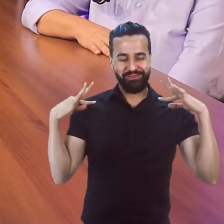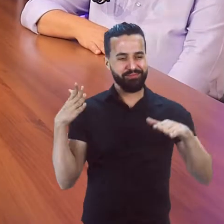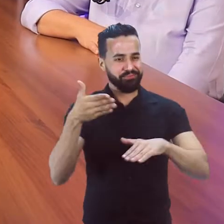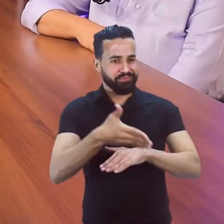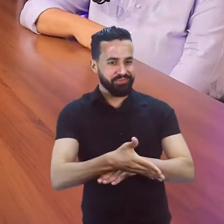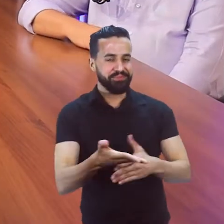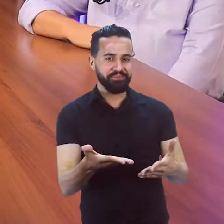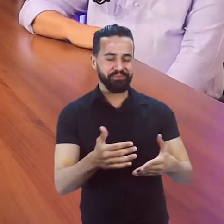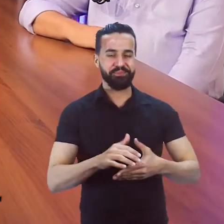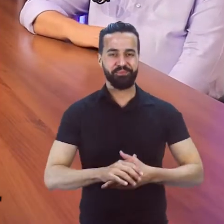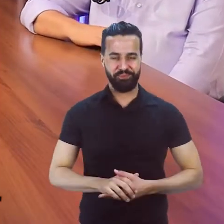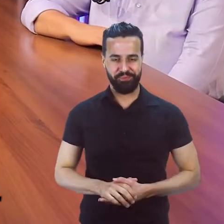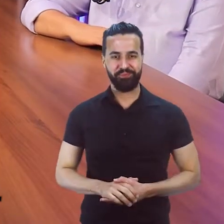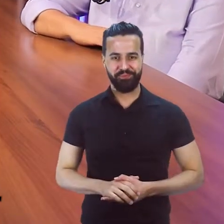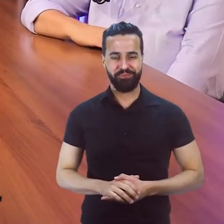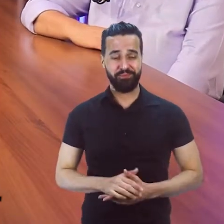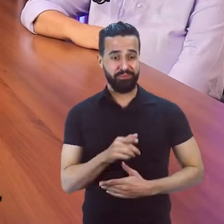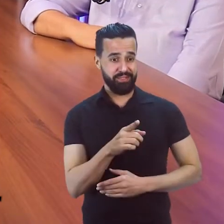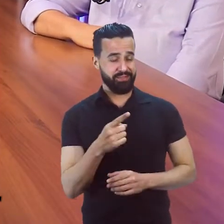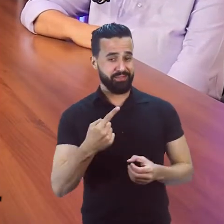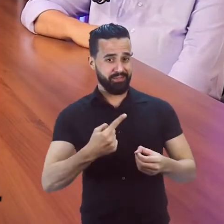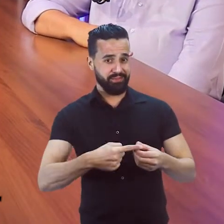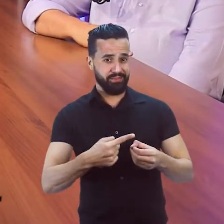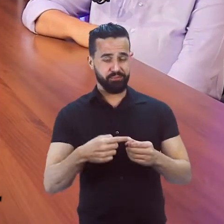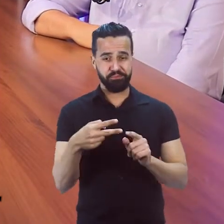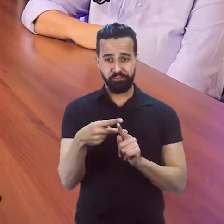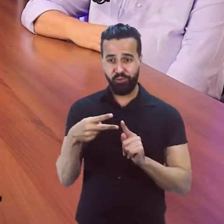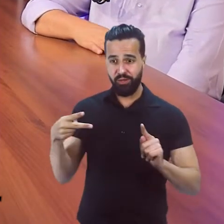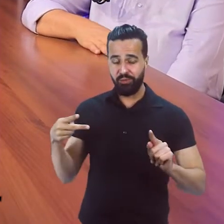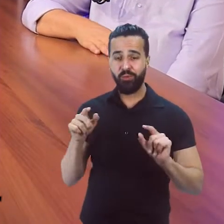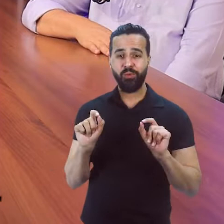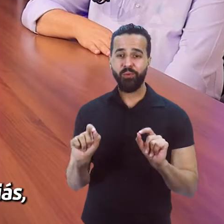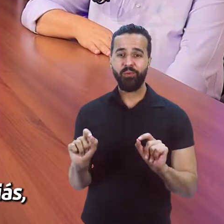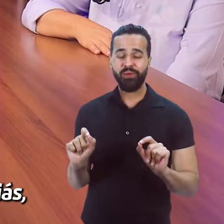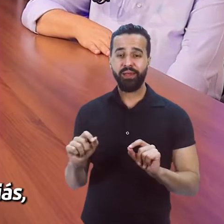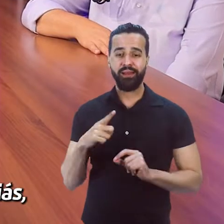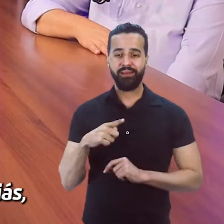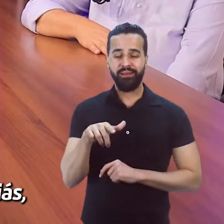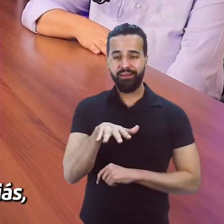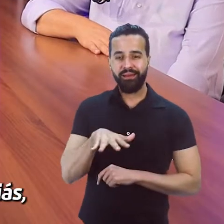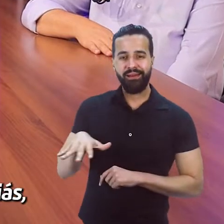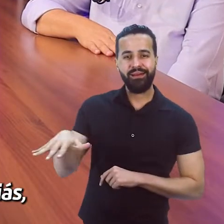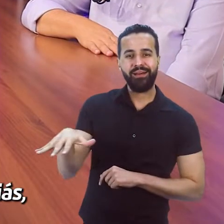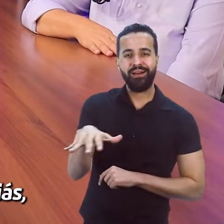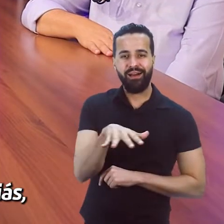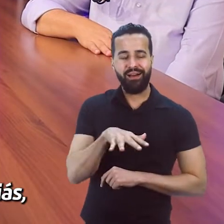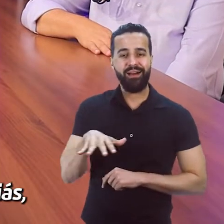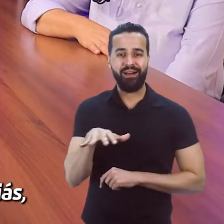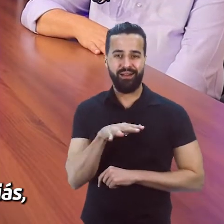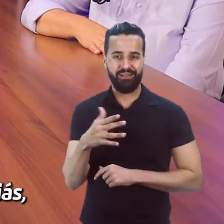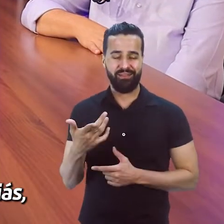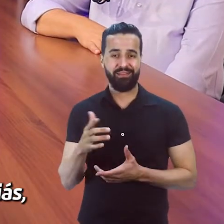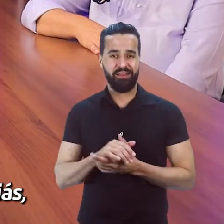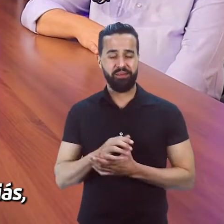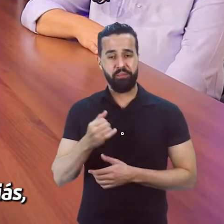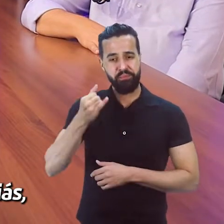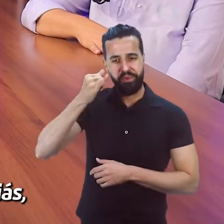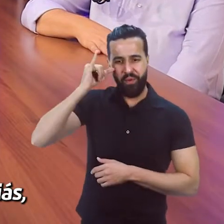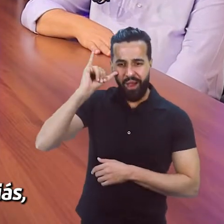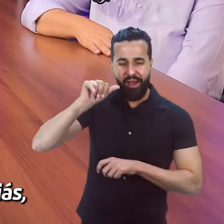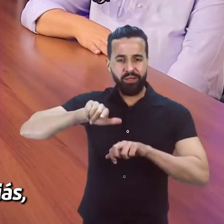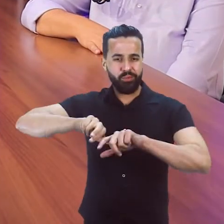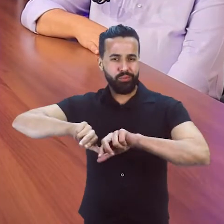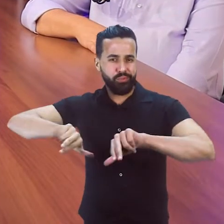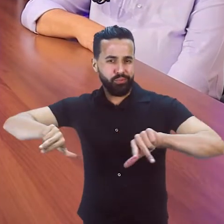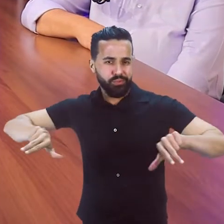rapaz, Porangatu, lá, na verdade, é movido pela pecuária, né? Sim. Hoje... Como muitas cidades aqui do